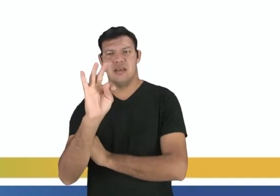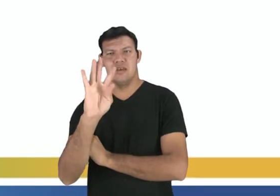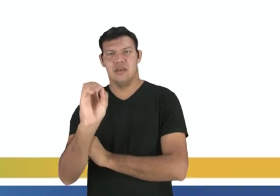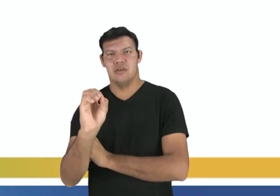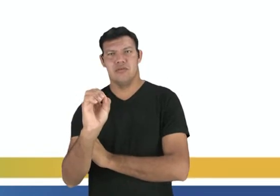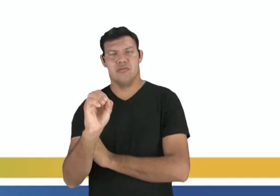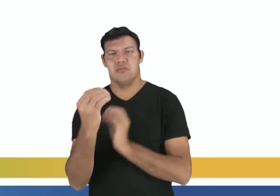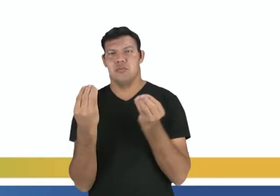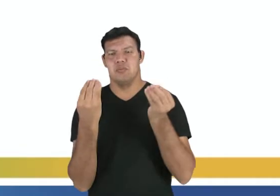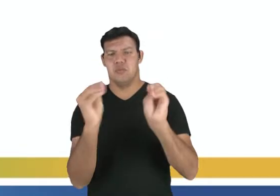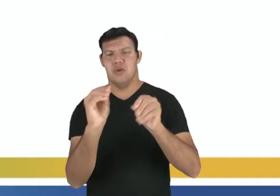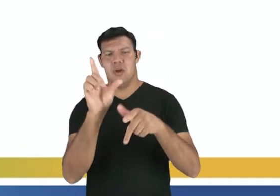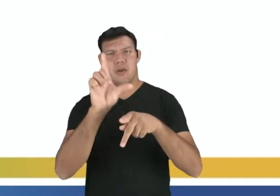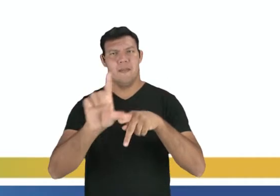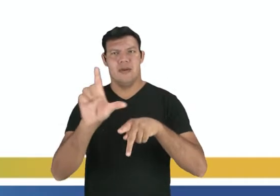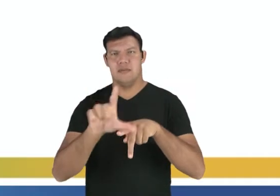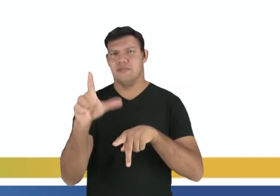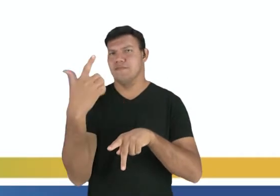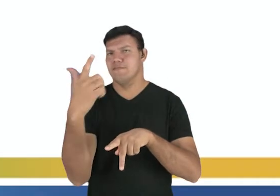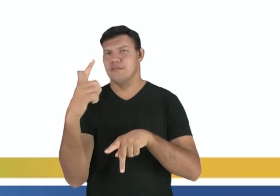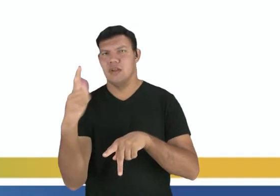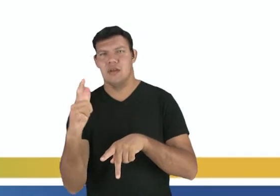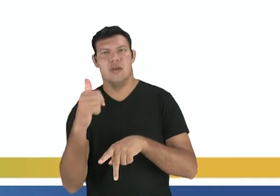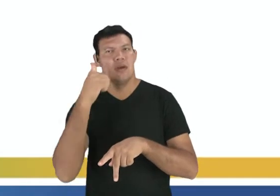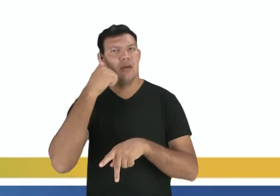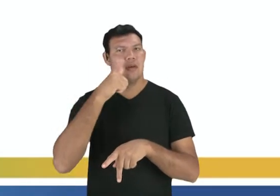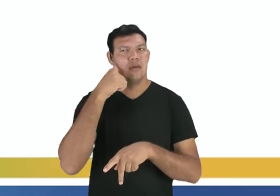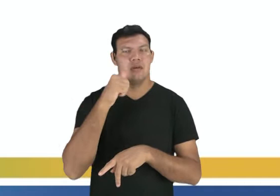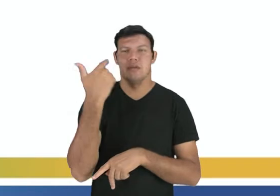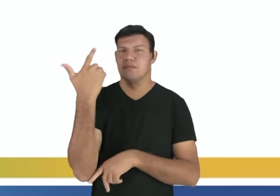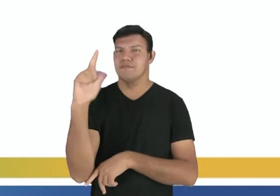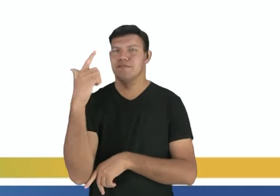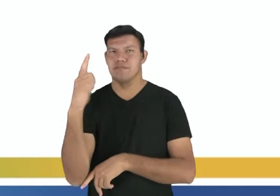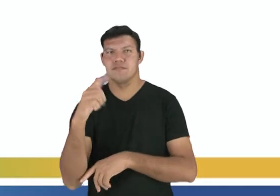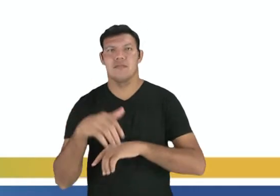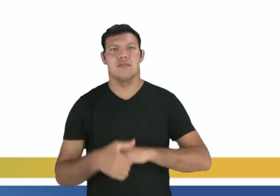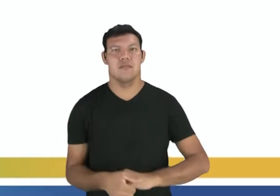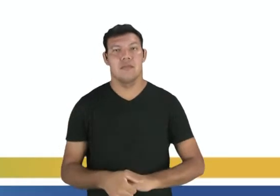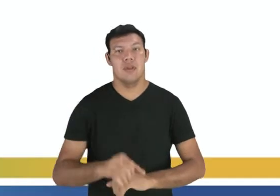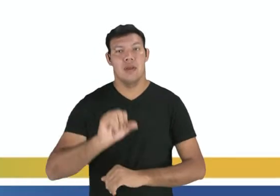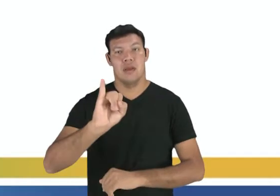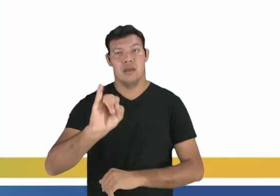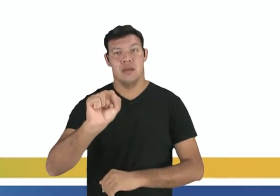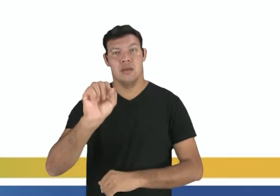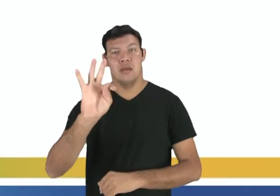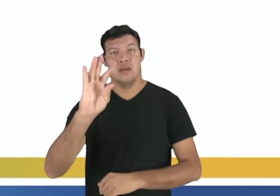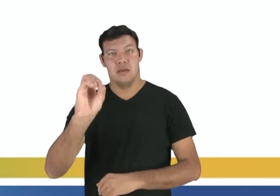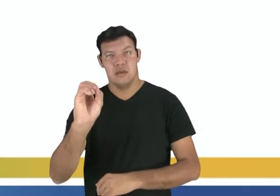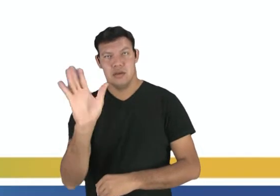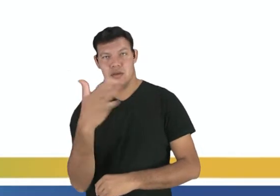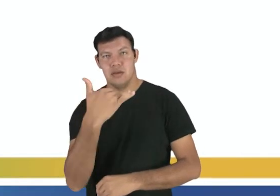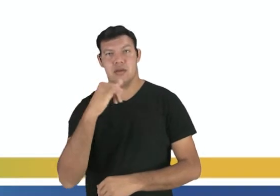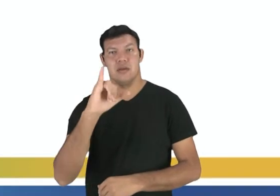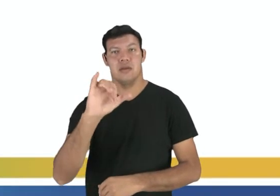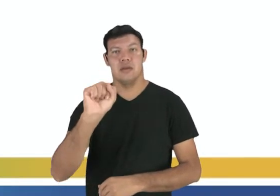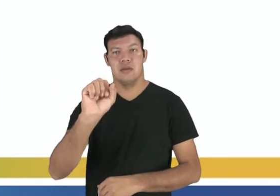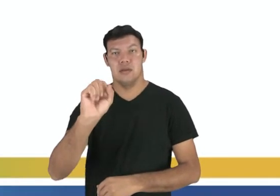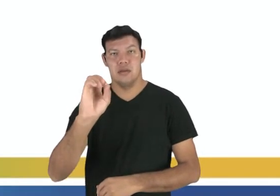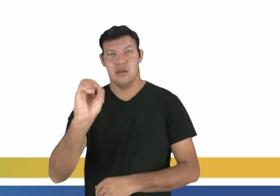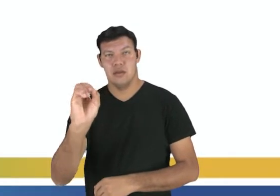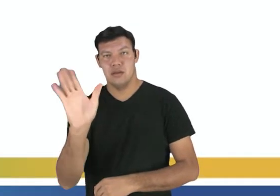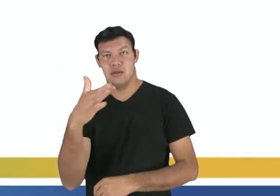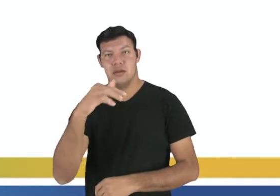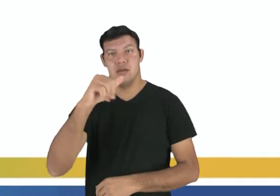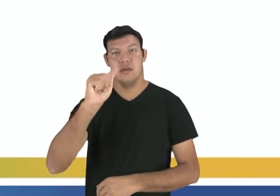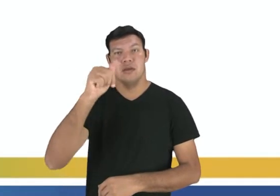plural, você não consegue colocar no feminino. É por isso que o isto, isso e aquilo são invariáveis. Nesse